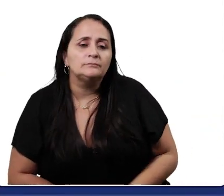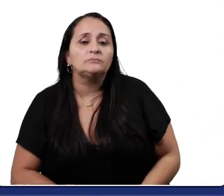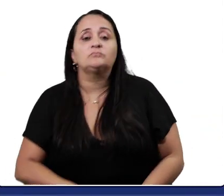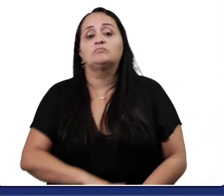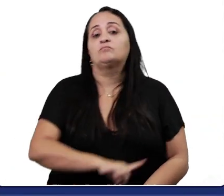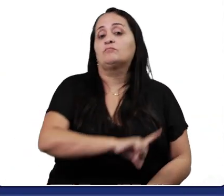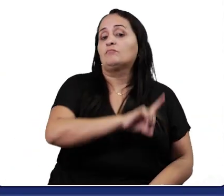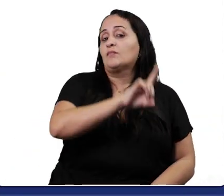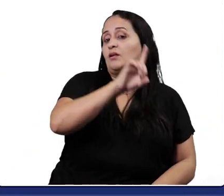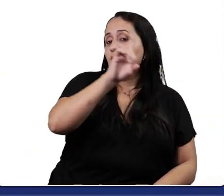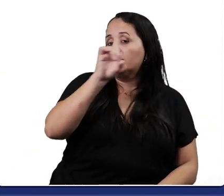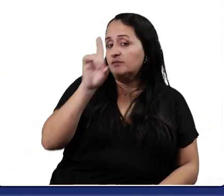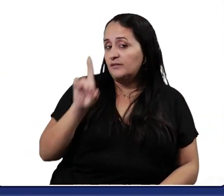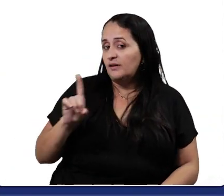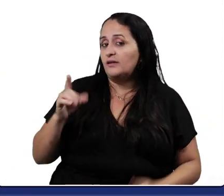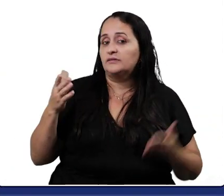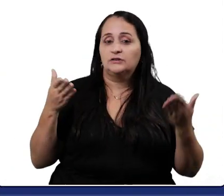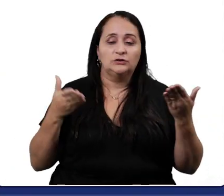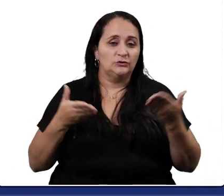a data.